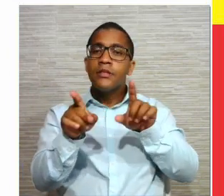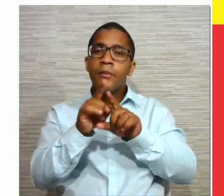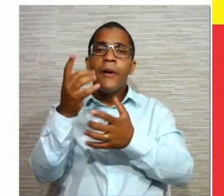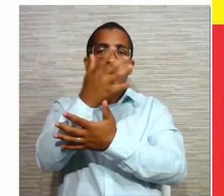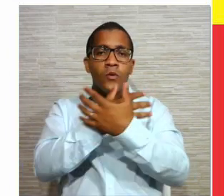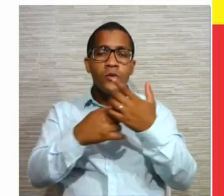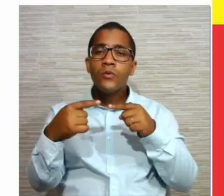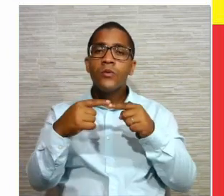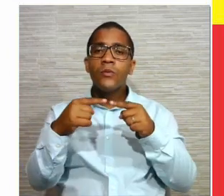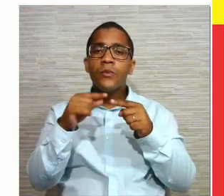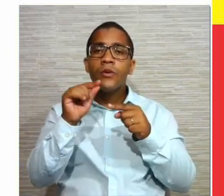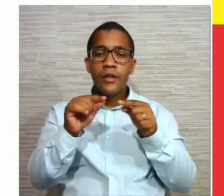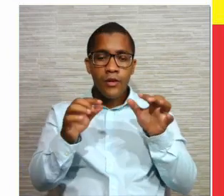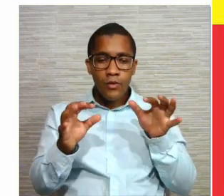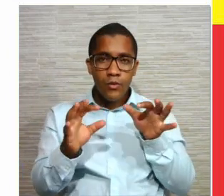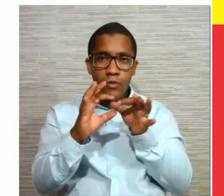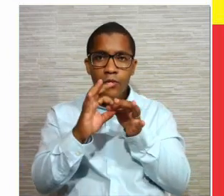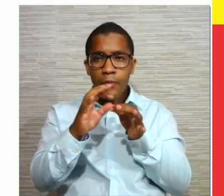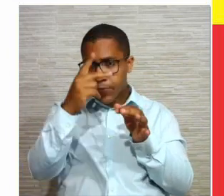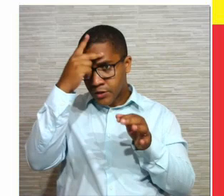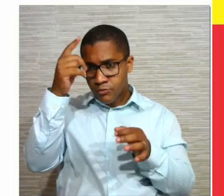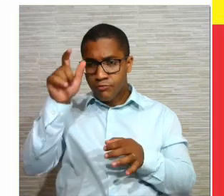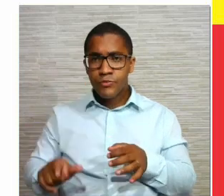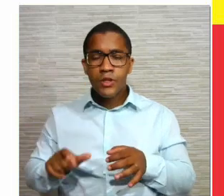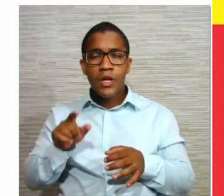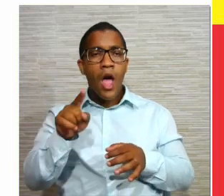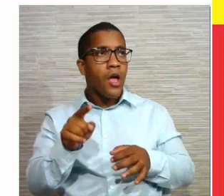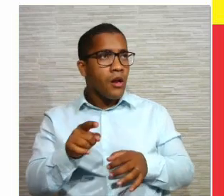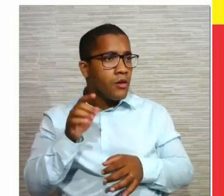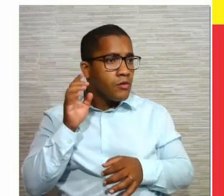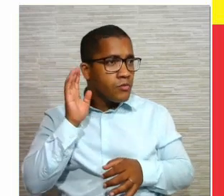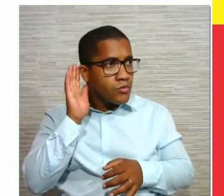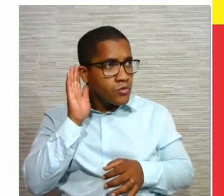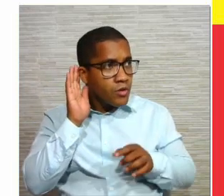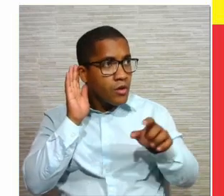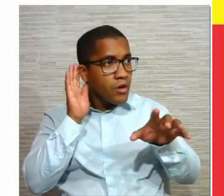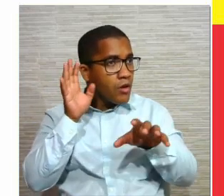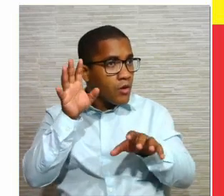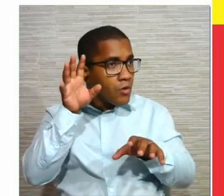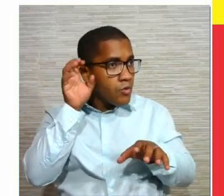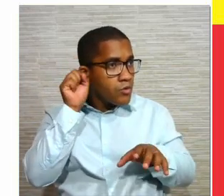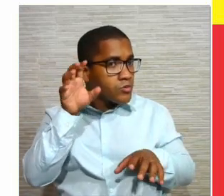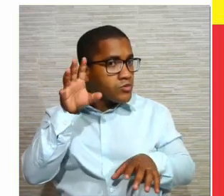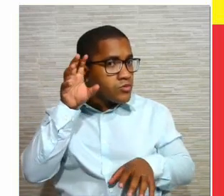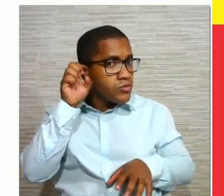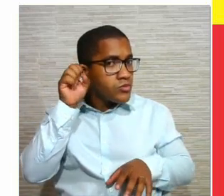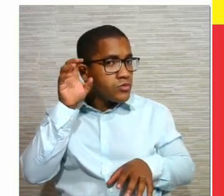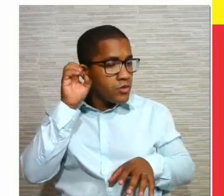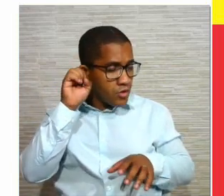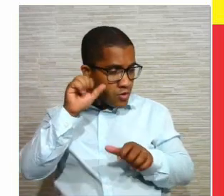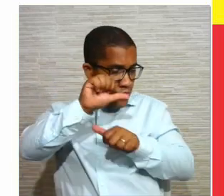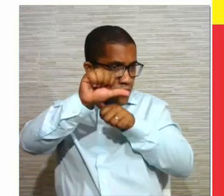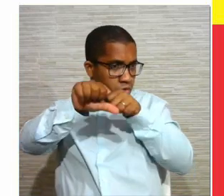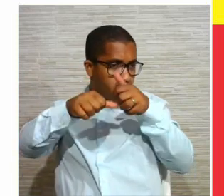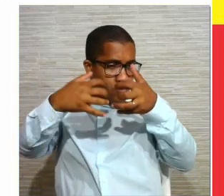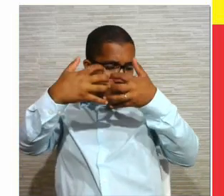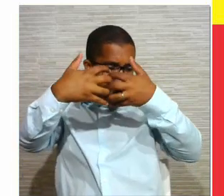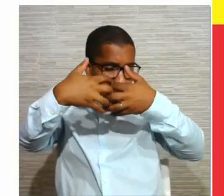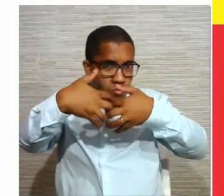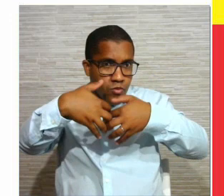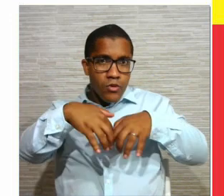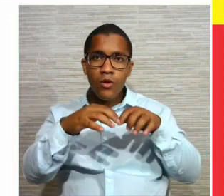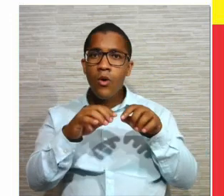relações que o ouvinte realiza para transformar aquilo que se escuta numa forma inteligível ou a arte